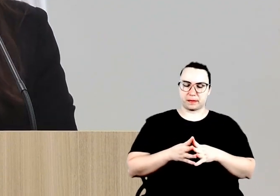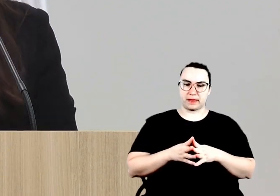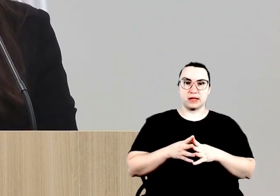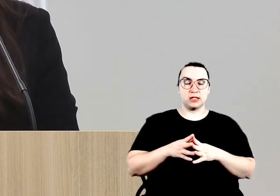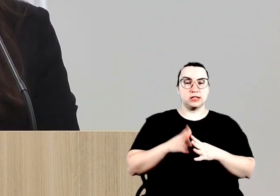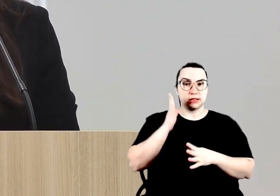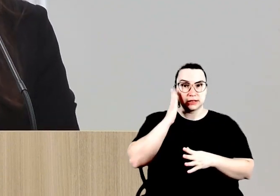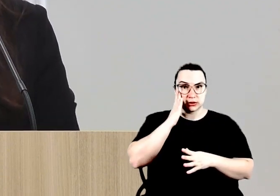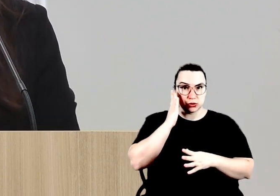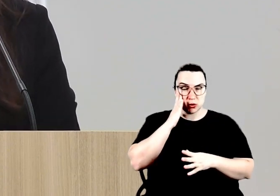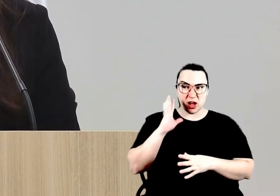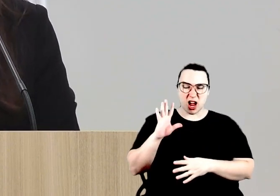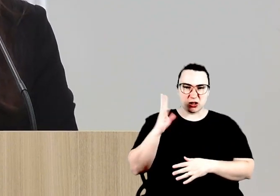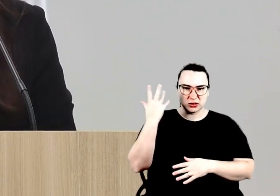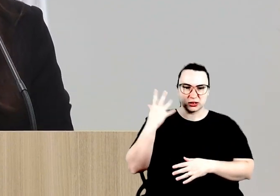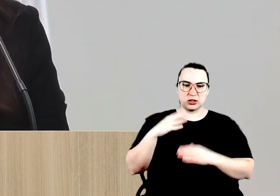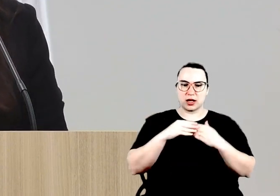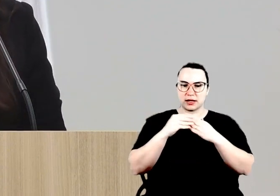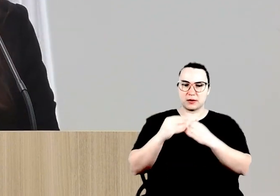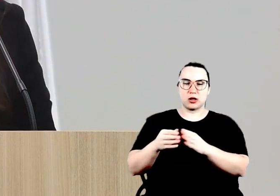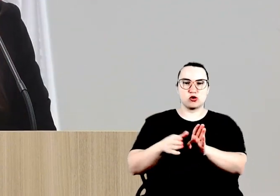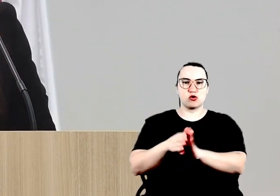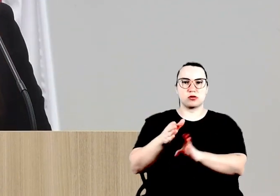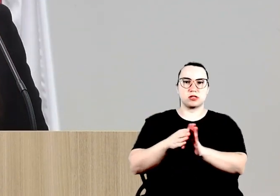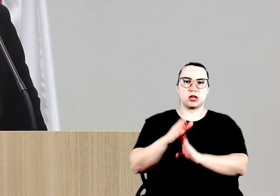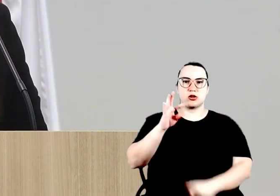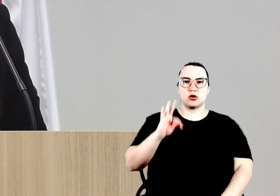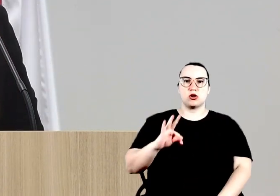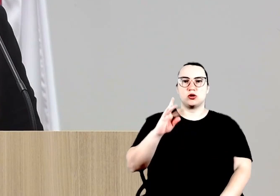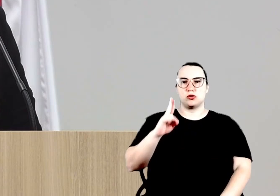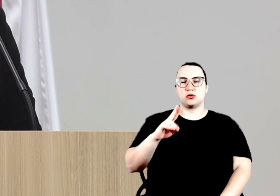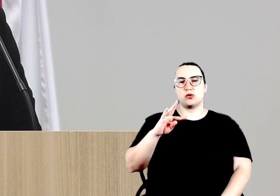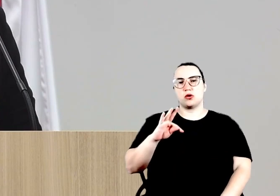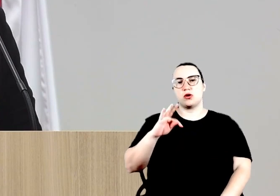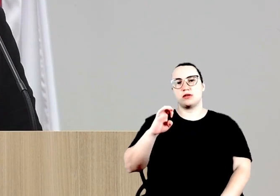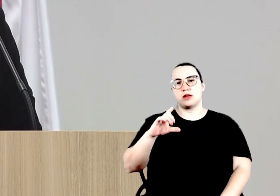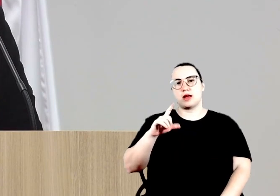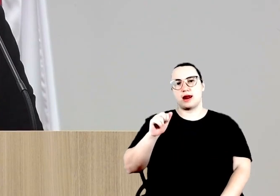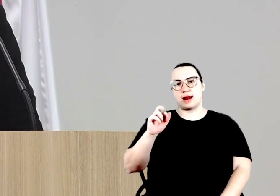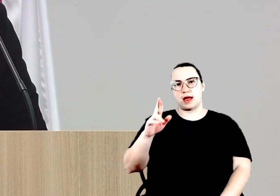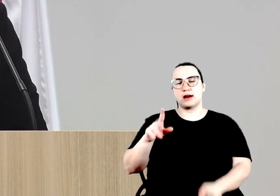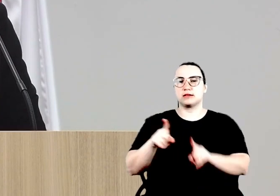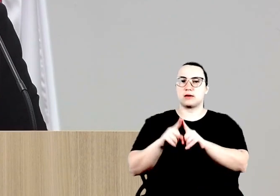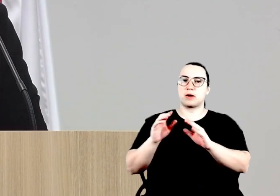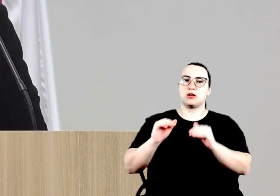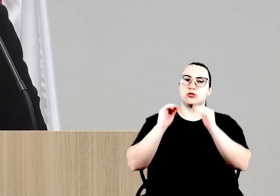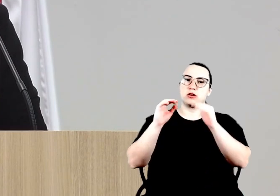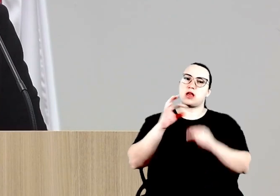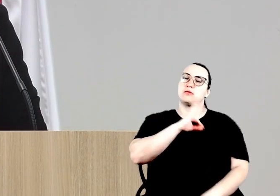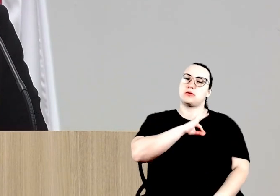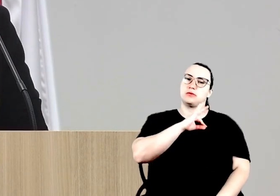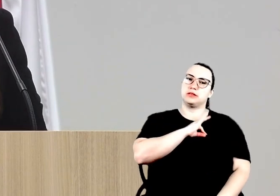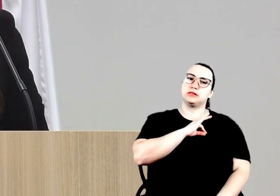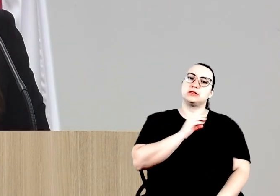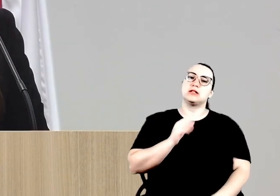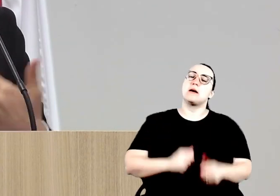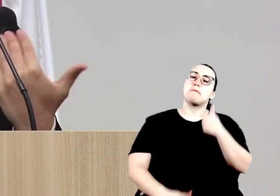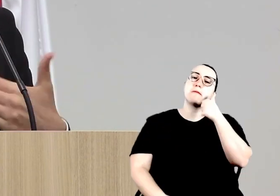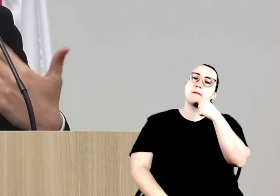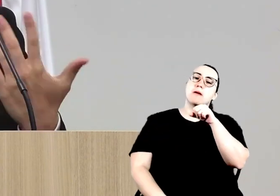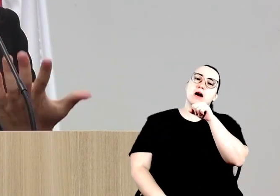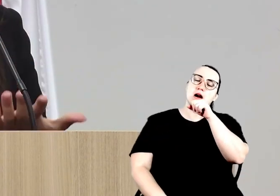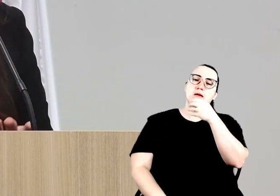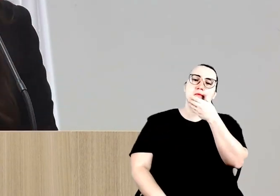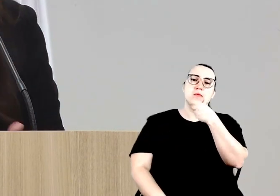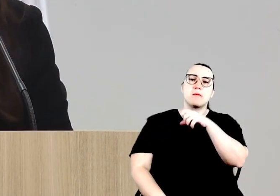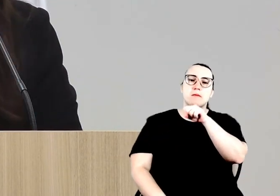relato, encaminhar para o conselho tutelar e a autoridade policial. E um pai e uma mãe,